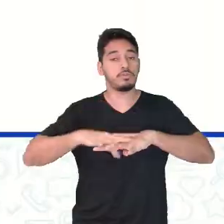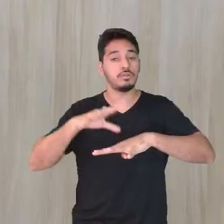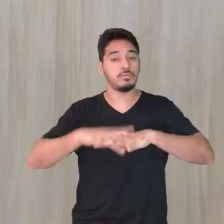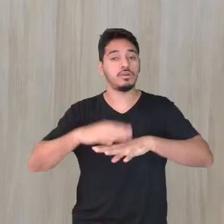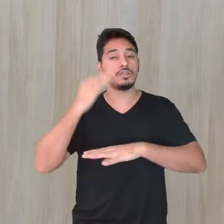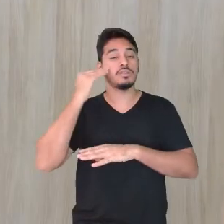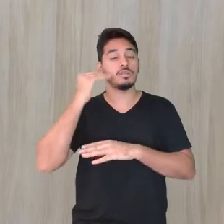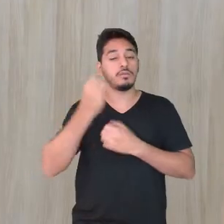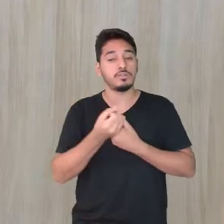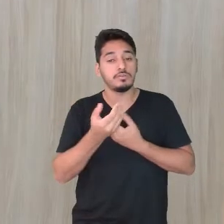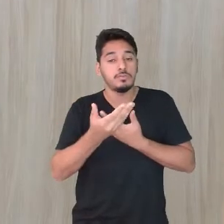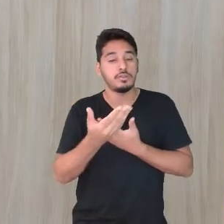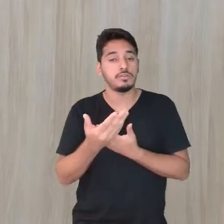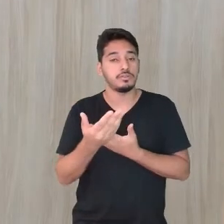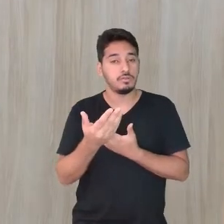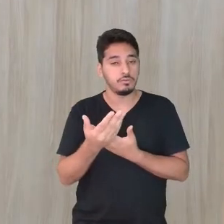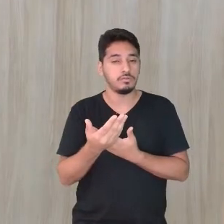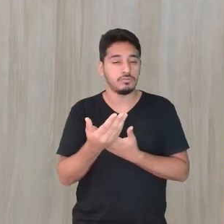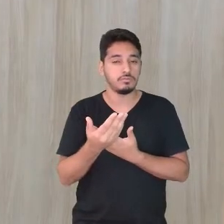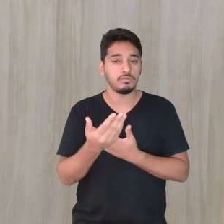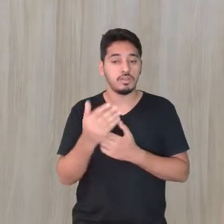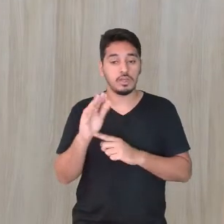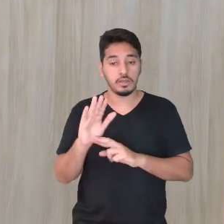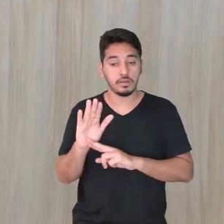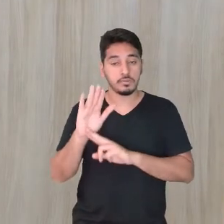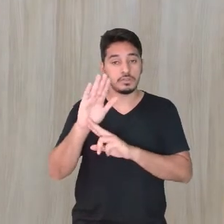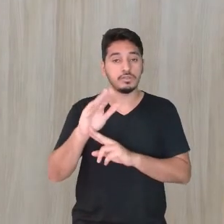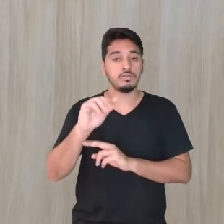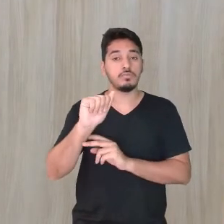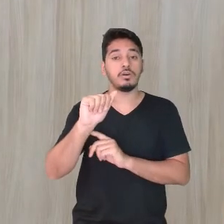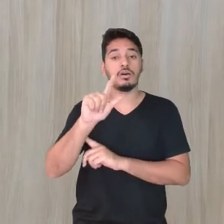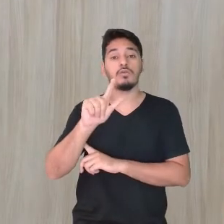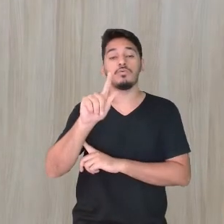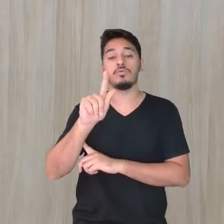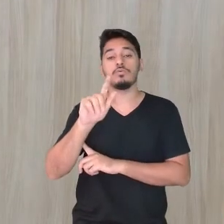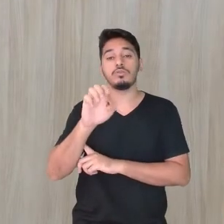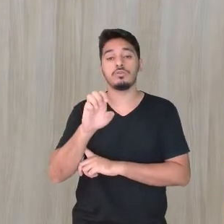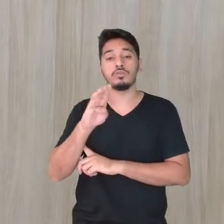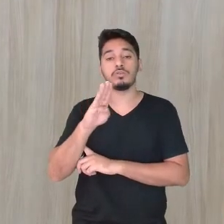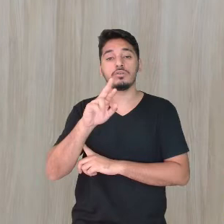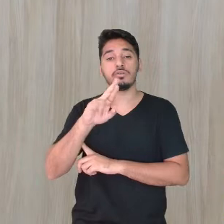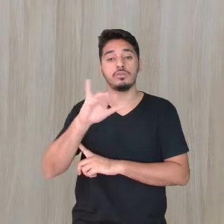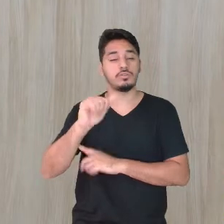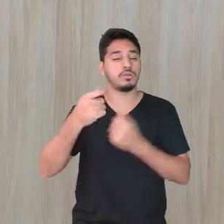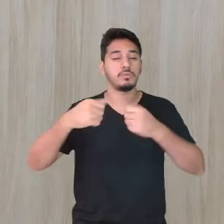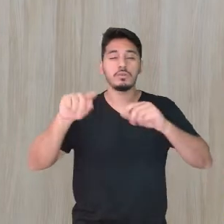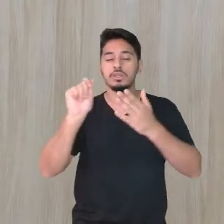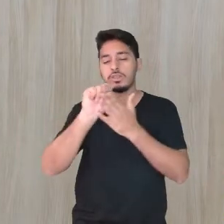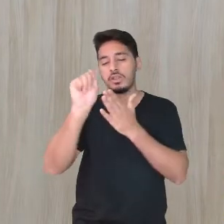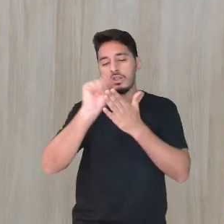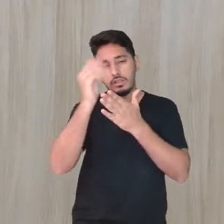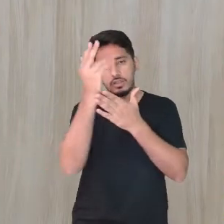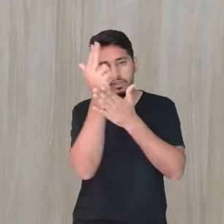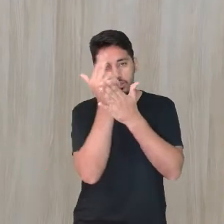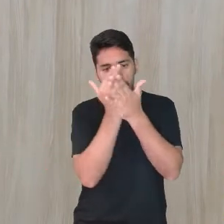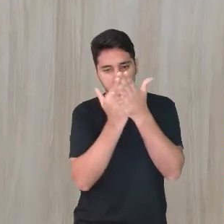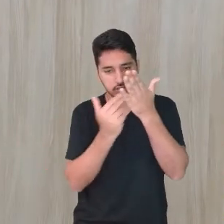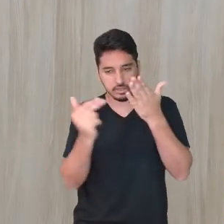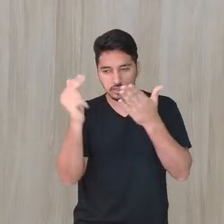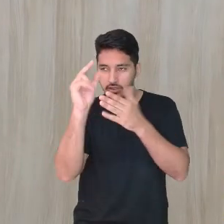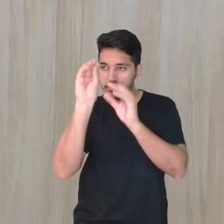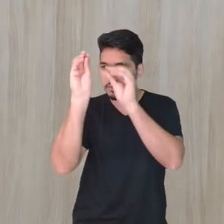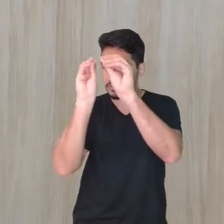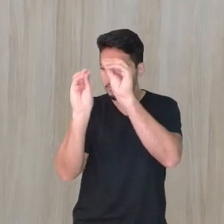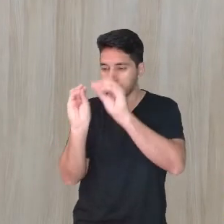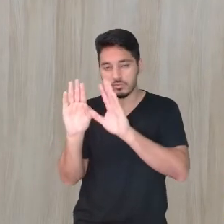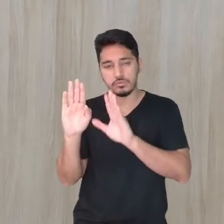a expressão algébrica, não precisa você ficar desenhando as bolinhas todinhas lá, não.